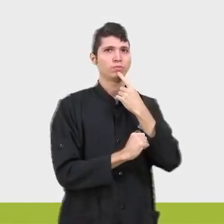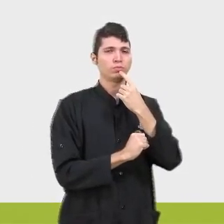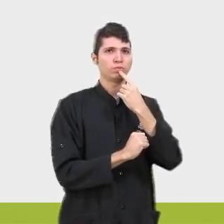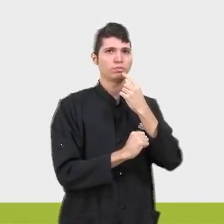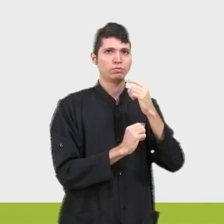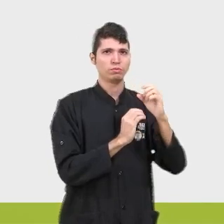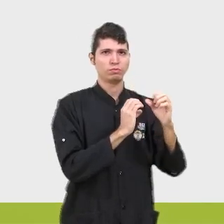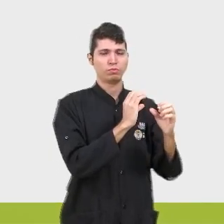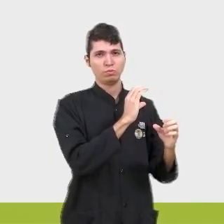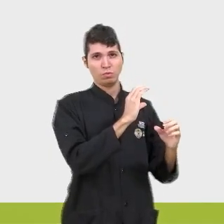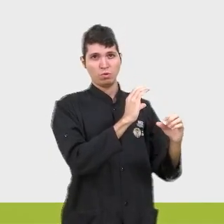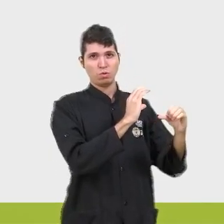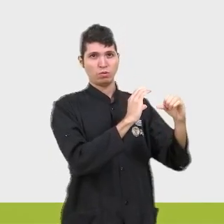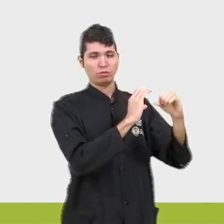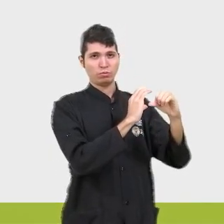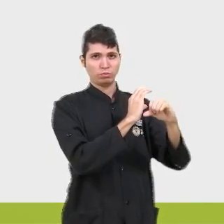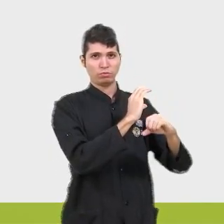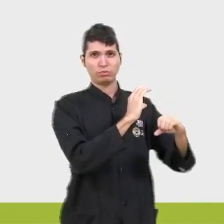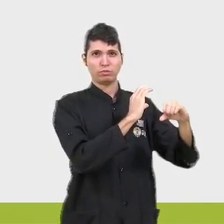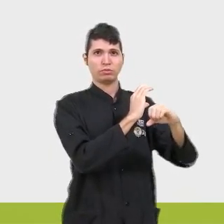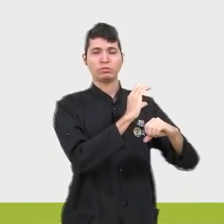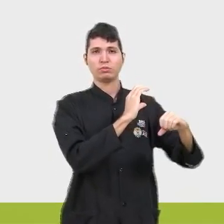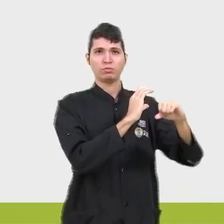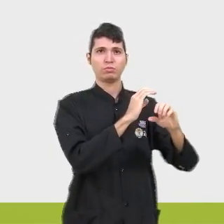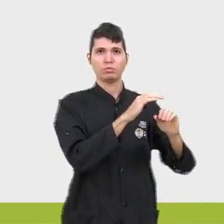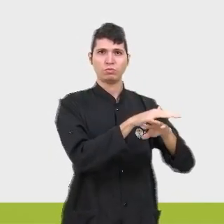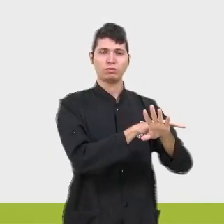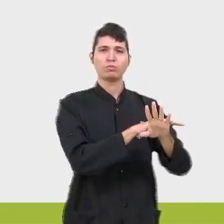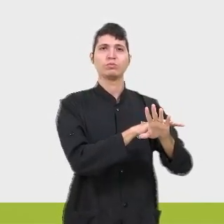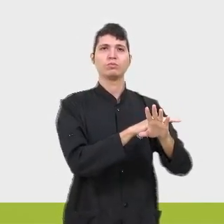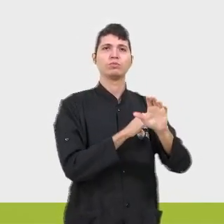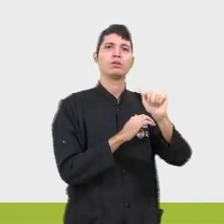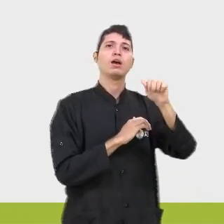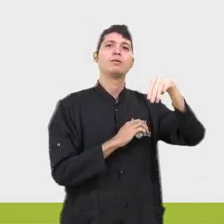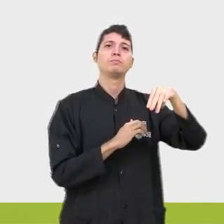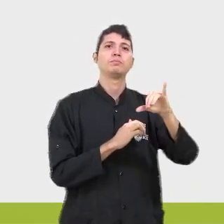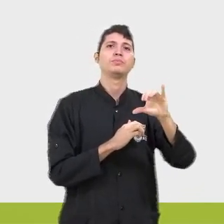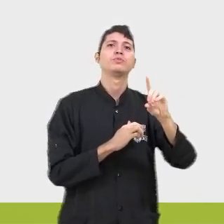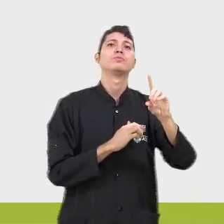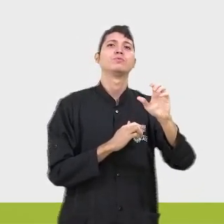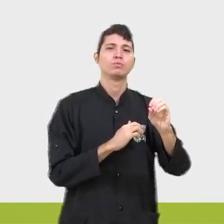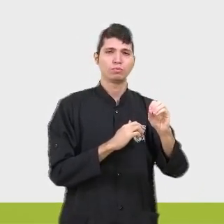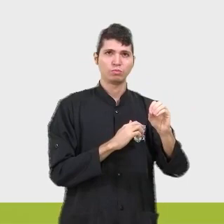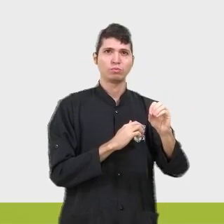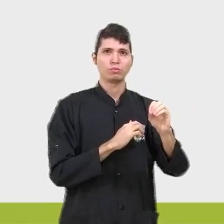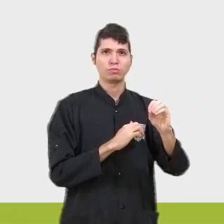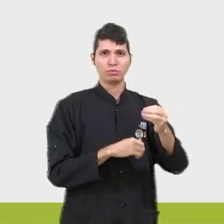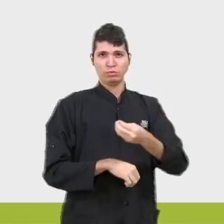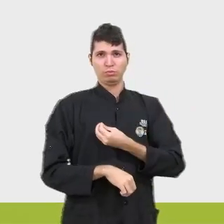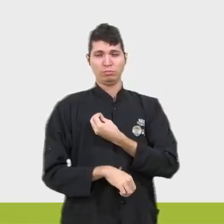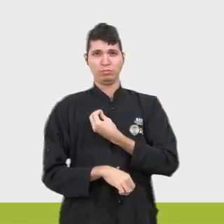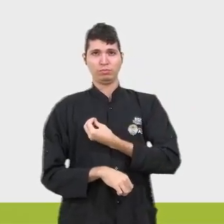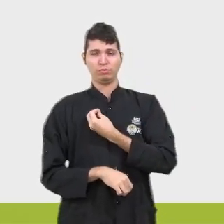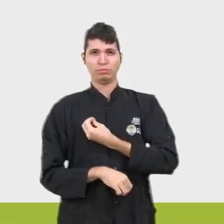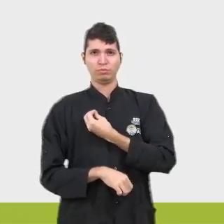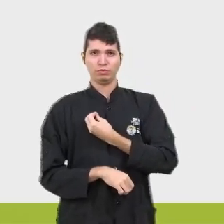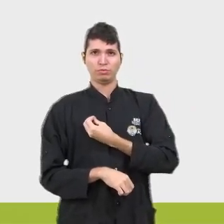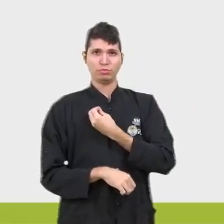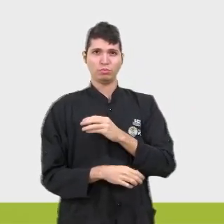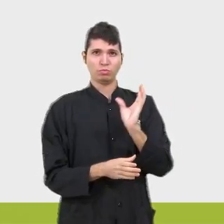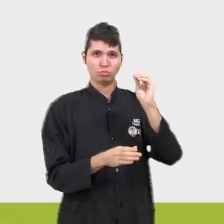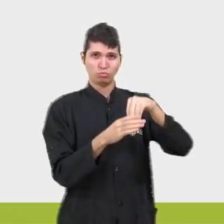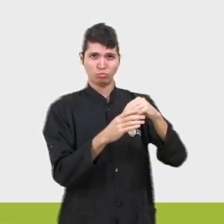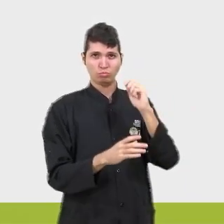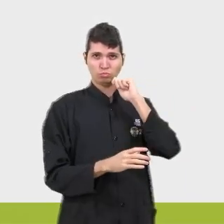como reserva, reserva de alimento. O amido é aquilo que a gente come que está lá presente, compõe o nosso pãozinho de